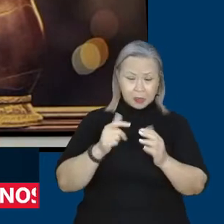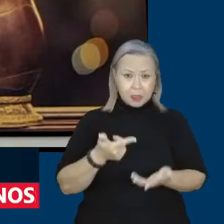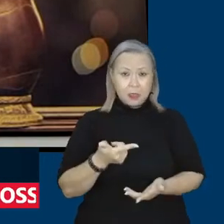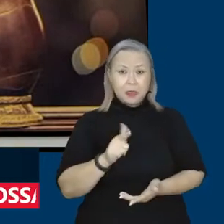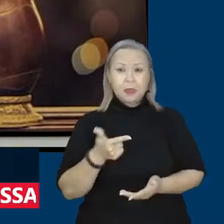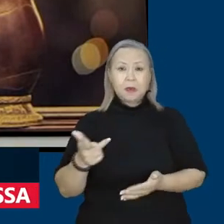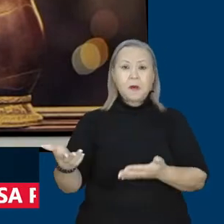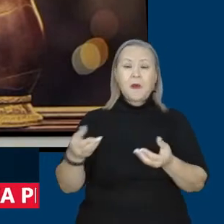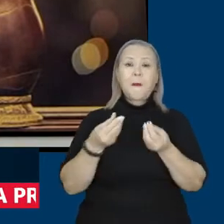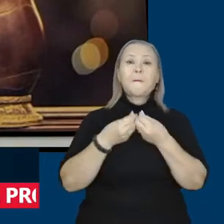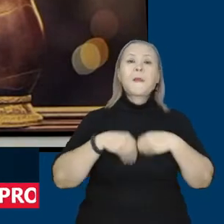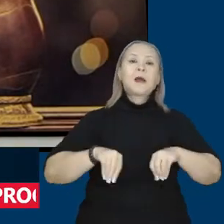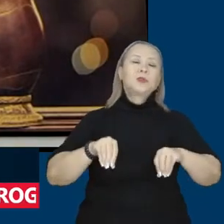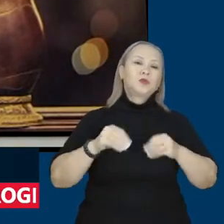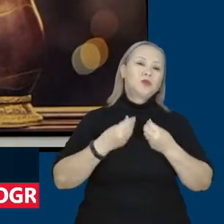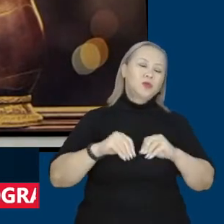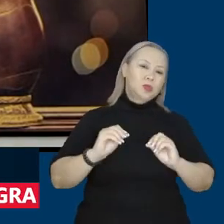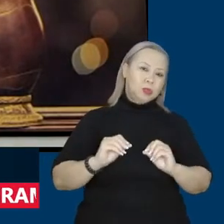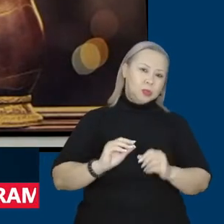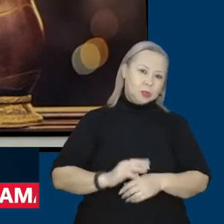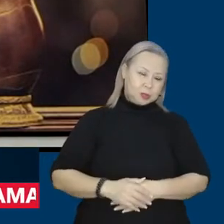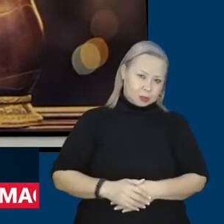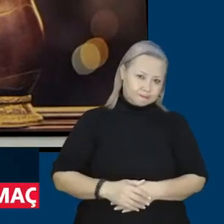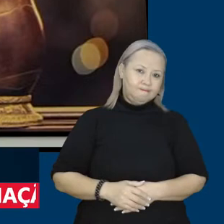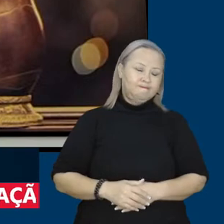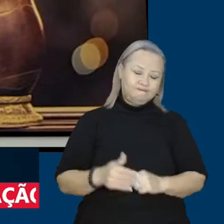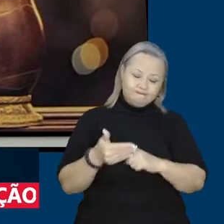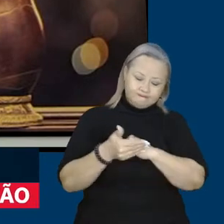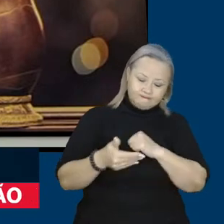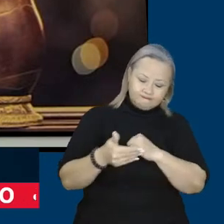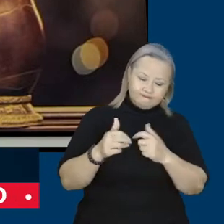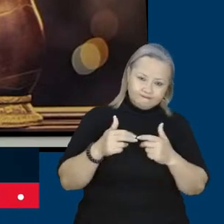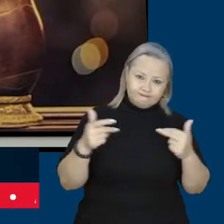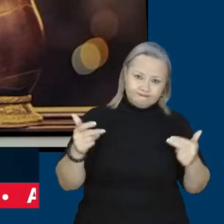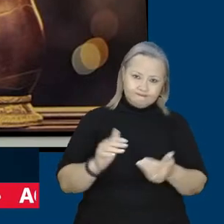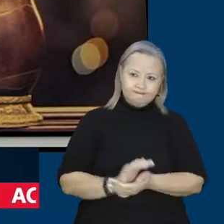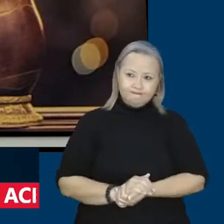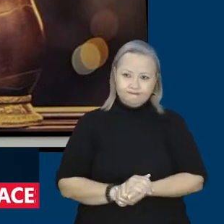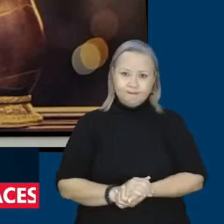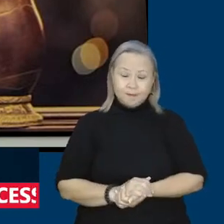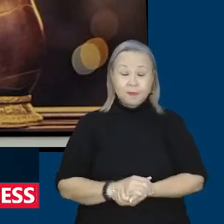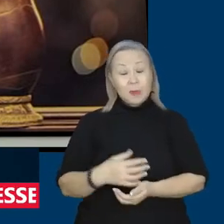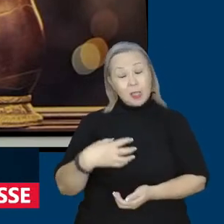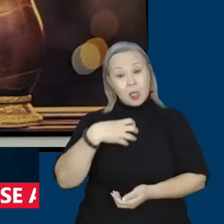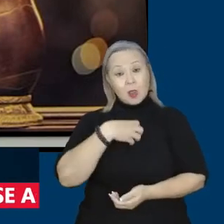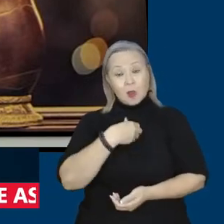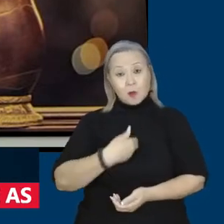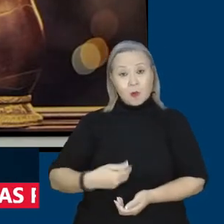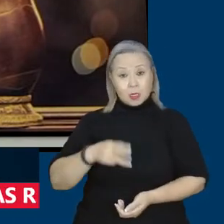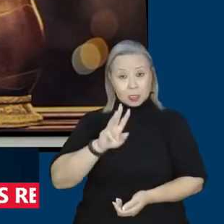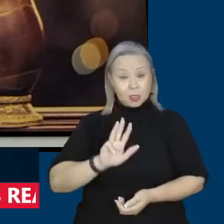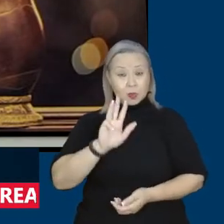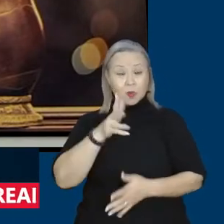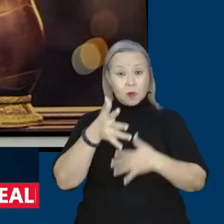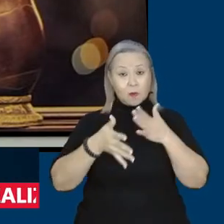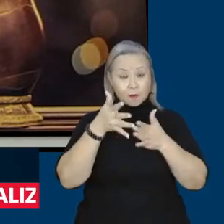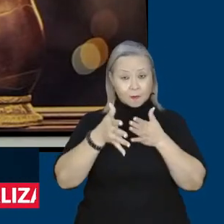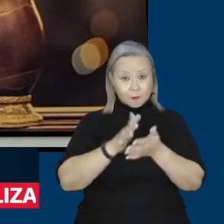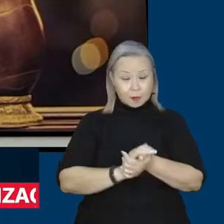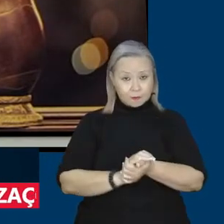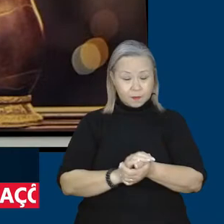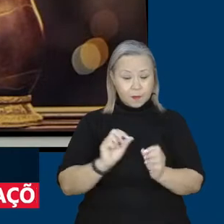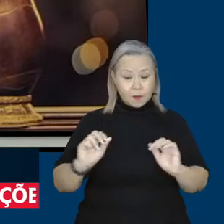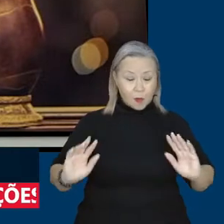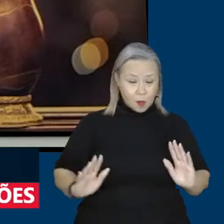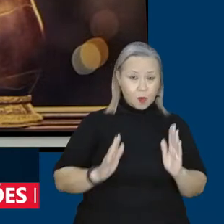venham prejudicar aquilo que é o básico né é a última fala que eu vi do presente Lula ele dizendo e foi